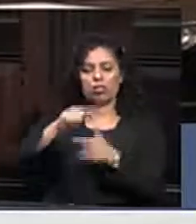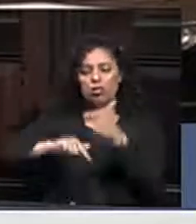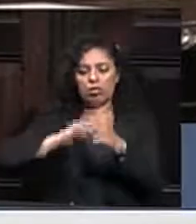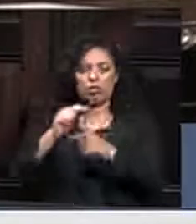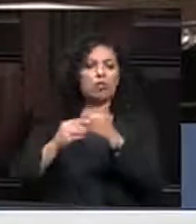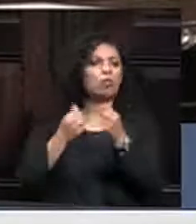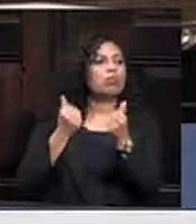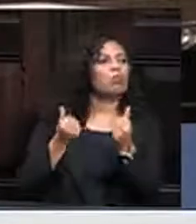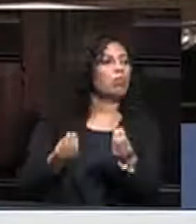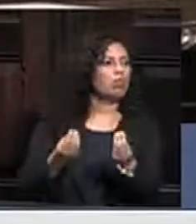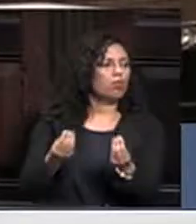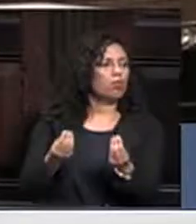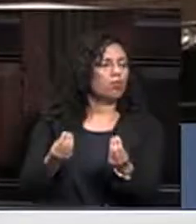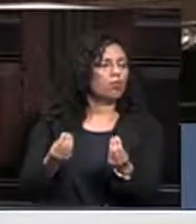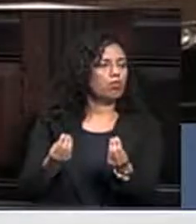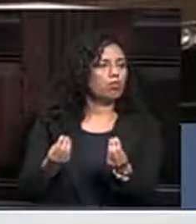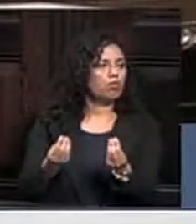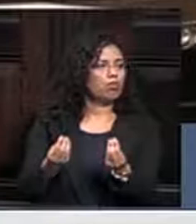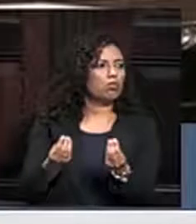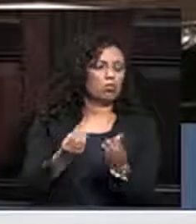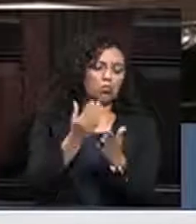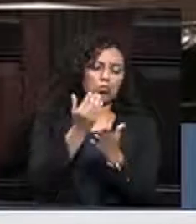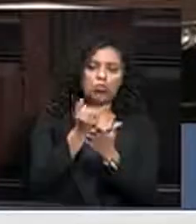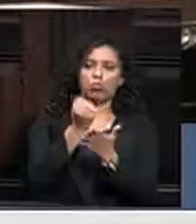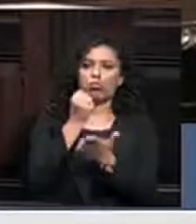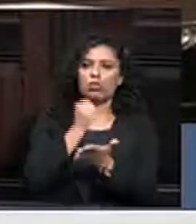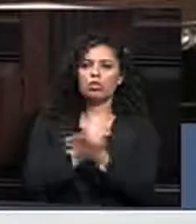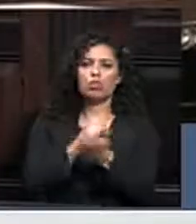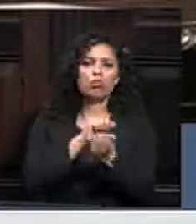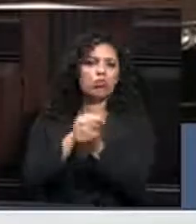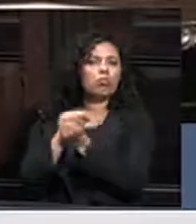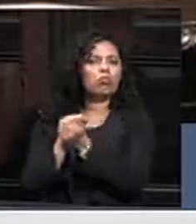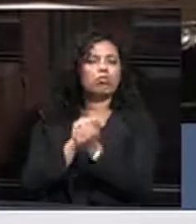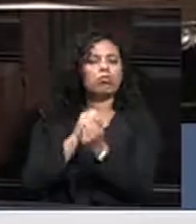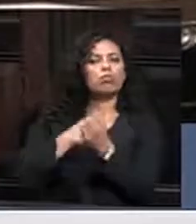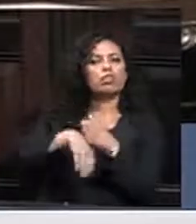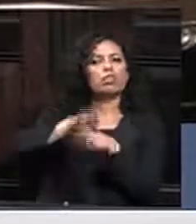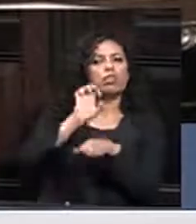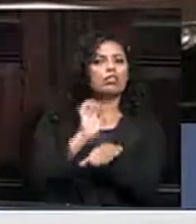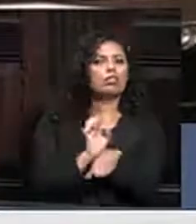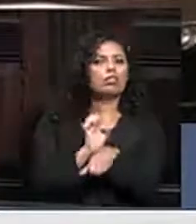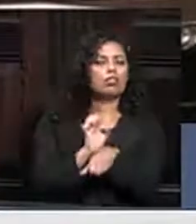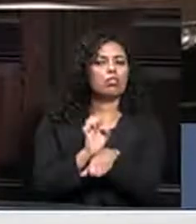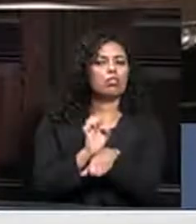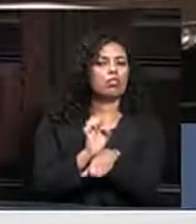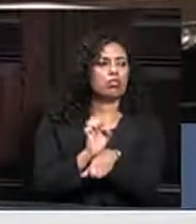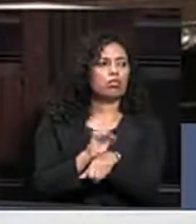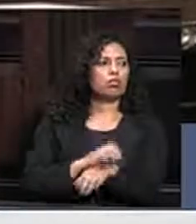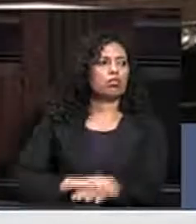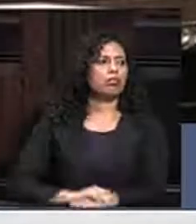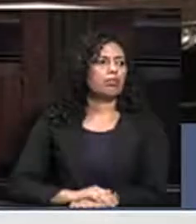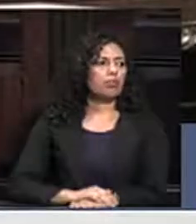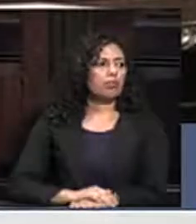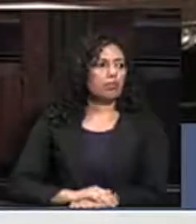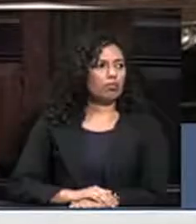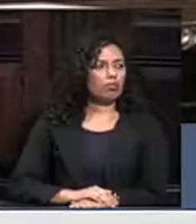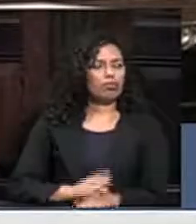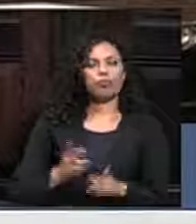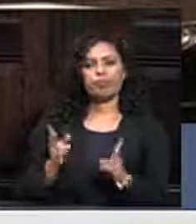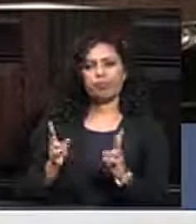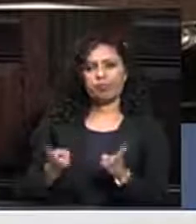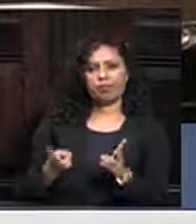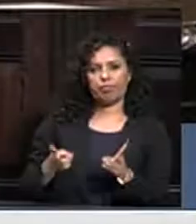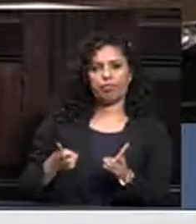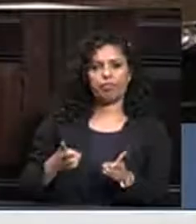esse contrato de adesão feito pelo governo do Estado do Rio de Janeiro no plano de recuperação fiscal.